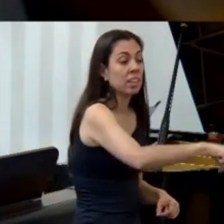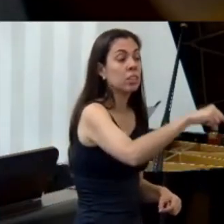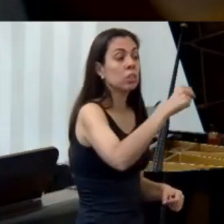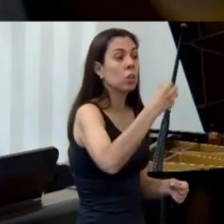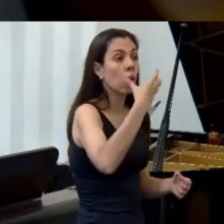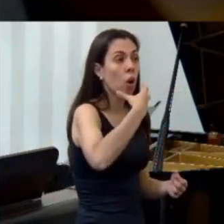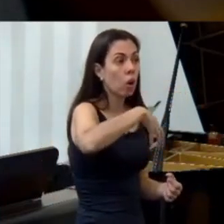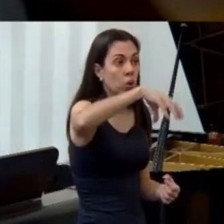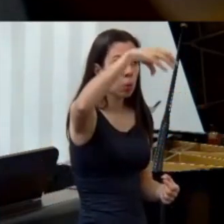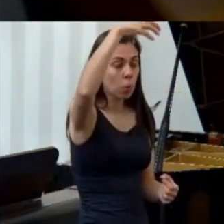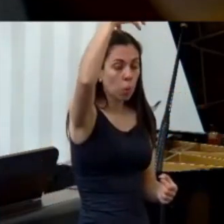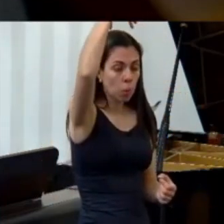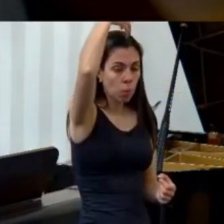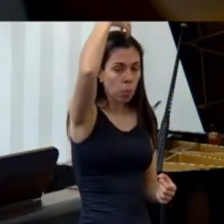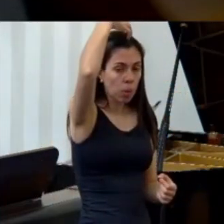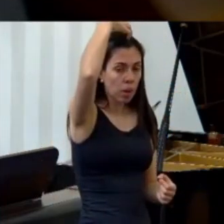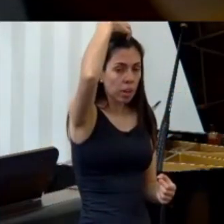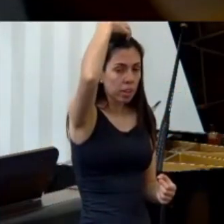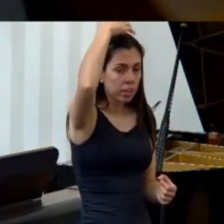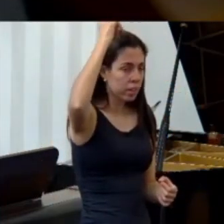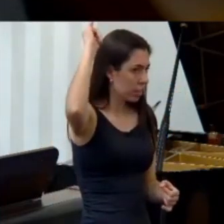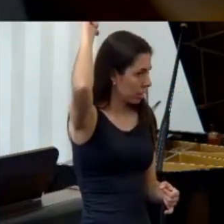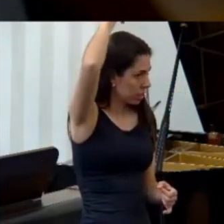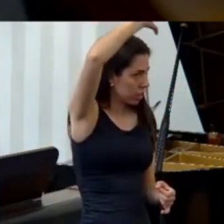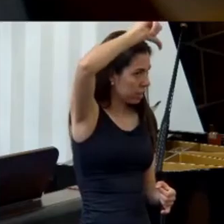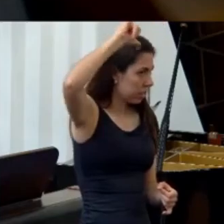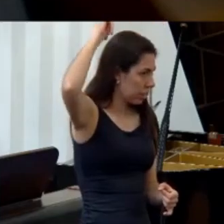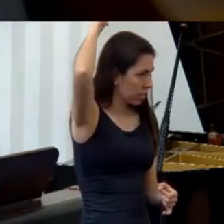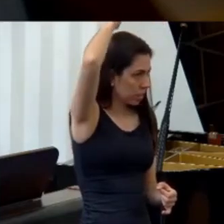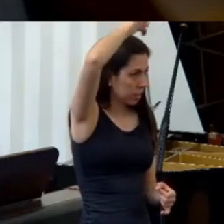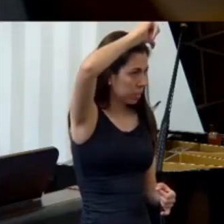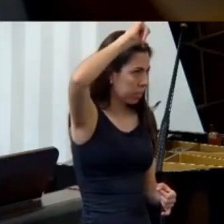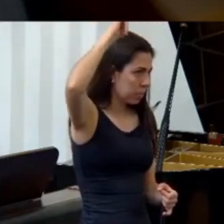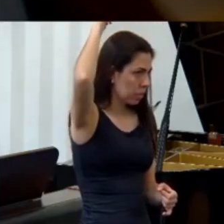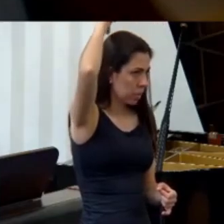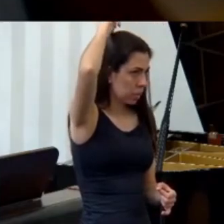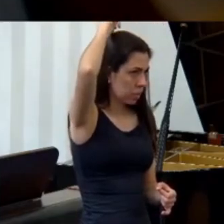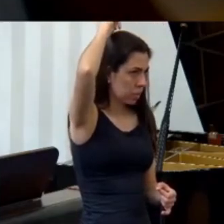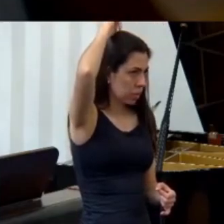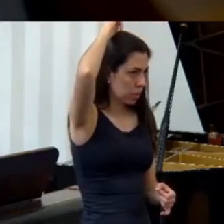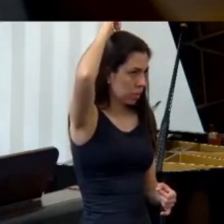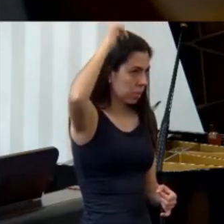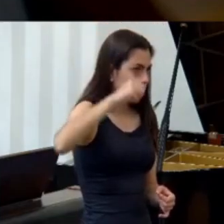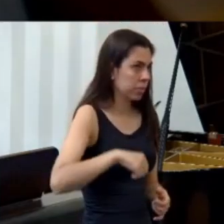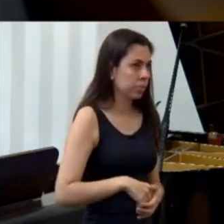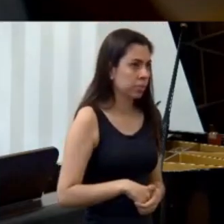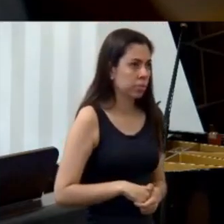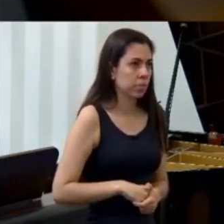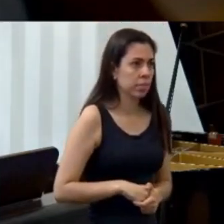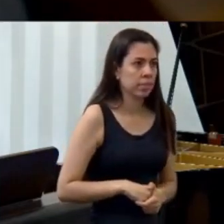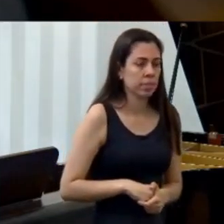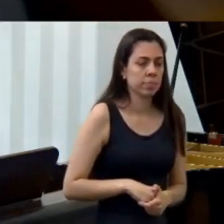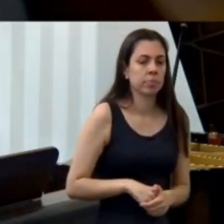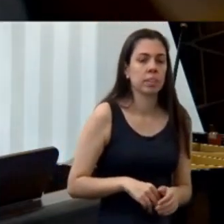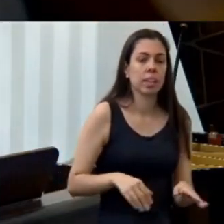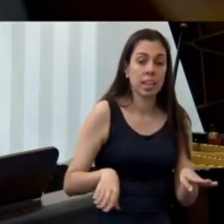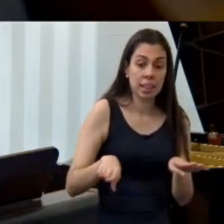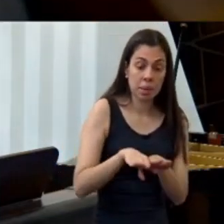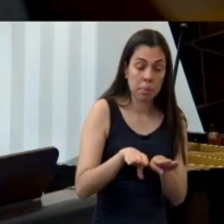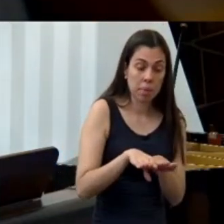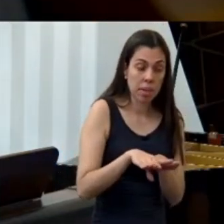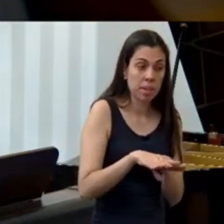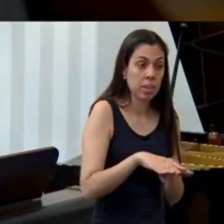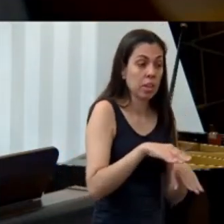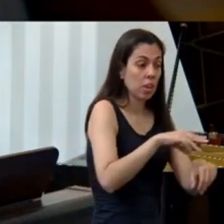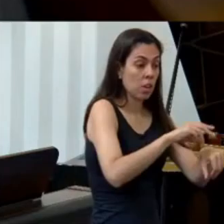sobre Israel, e também Eliseu, filho de Safate, de Abel Meolá, ungirás profeta em teu lugar. Quem escapar à